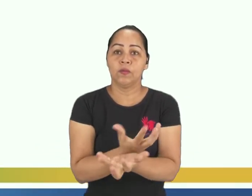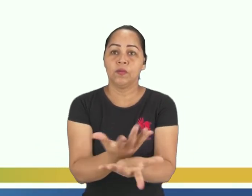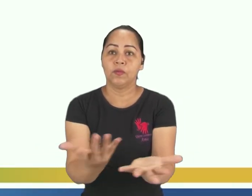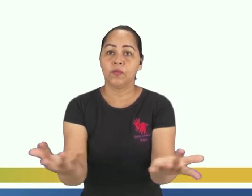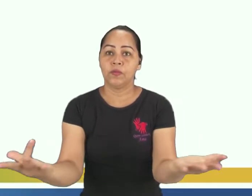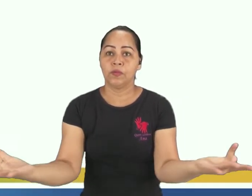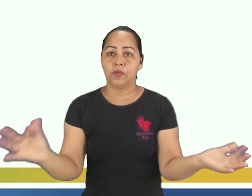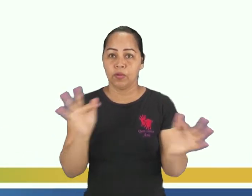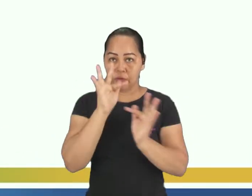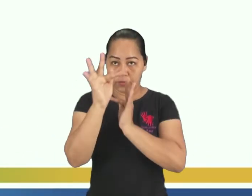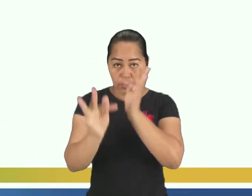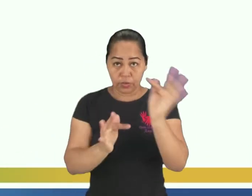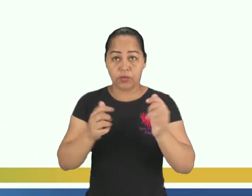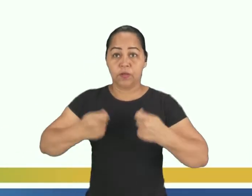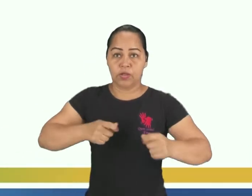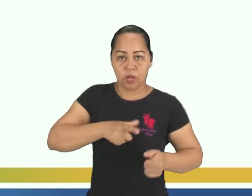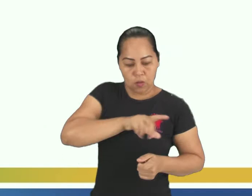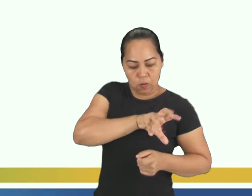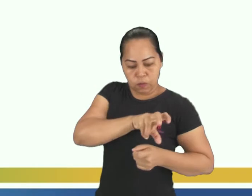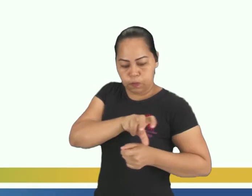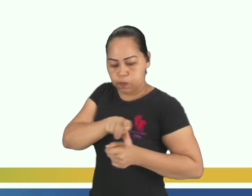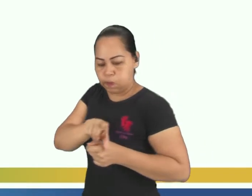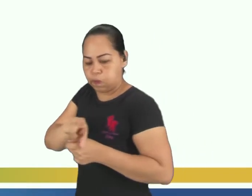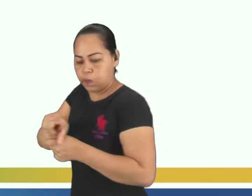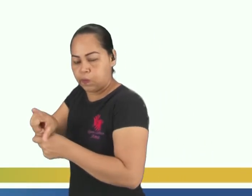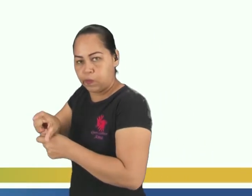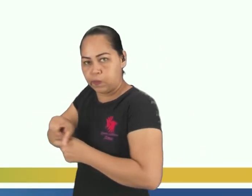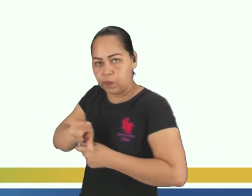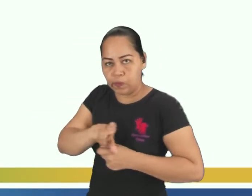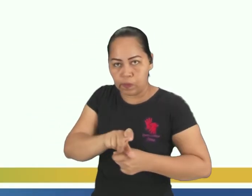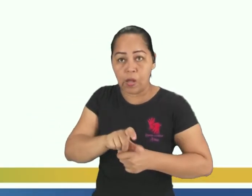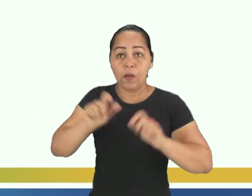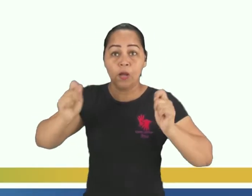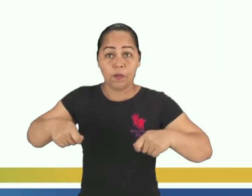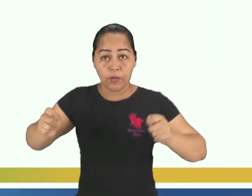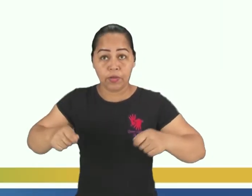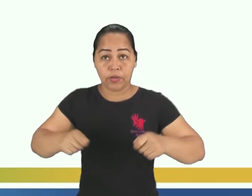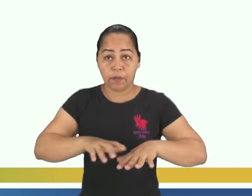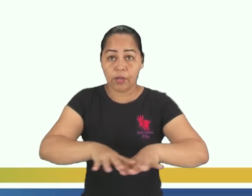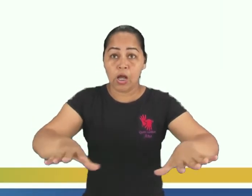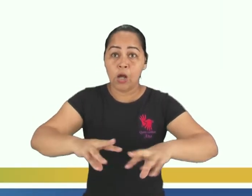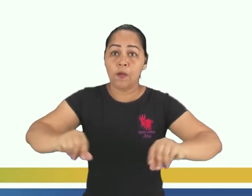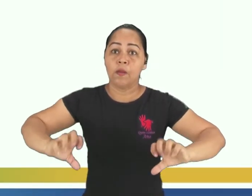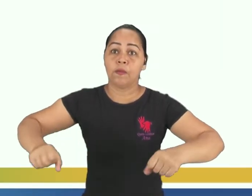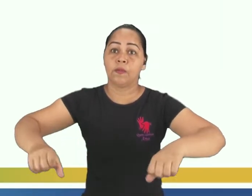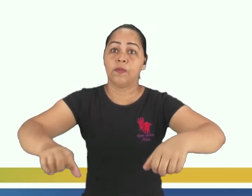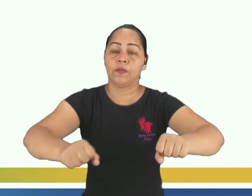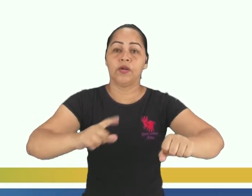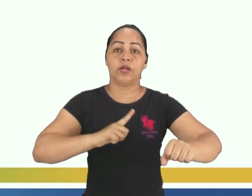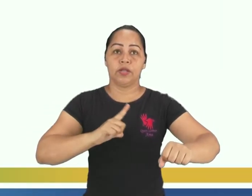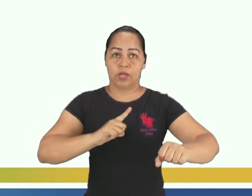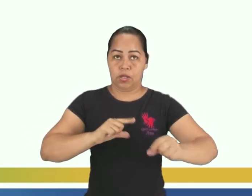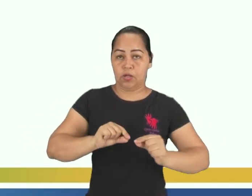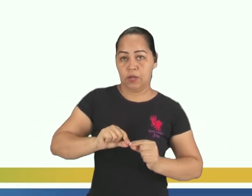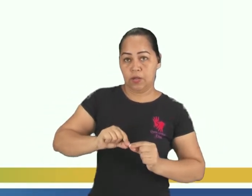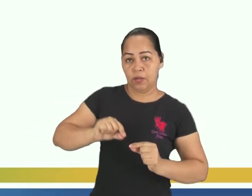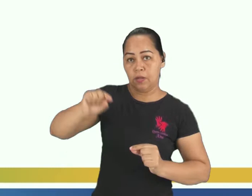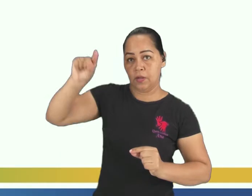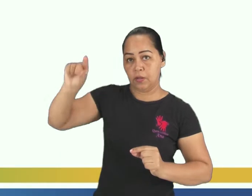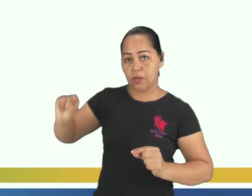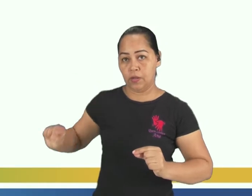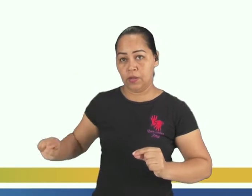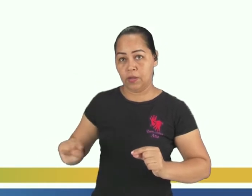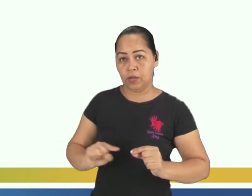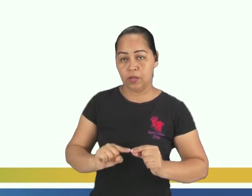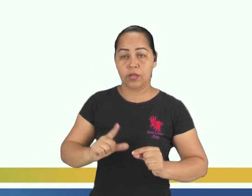será fertilizado e adubado para receber futuras plantações. O metro quadrado do adubo que será utilizado custa